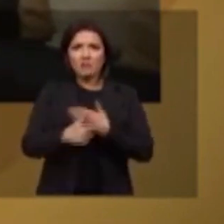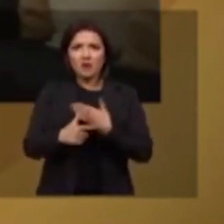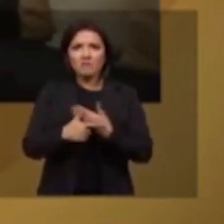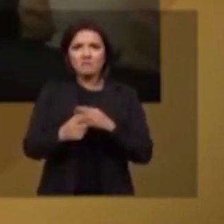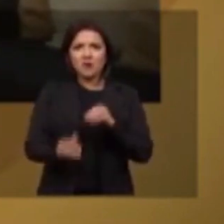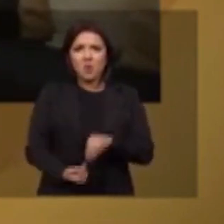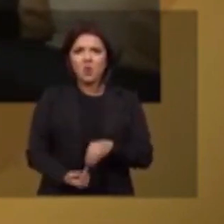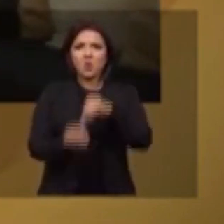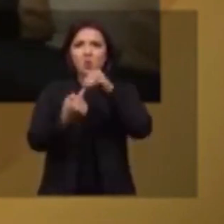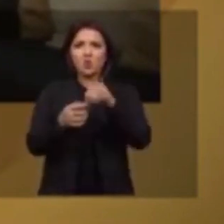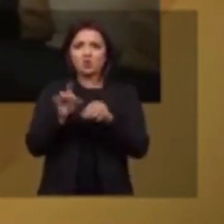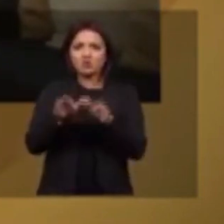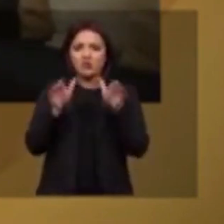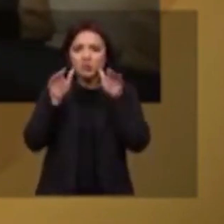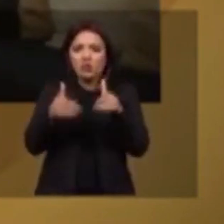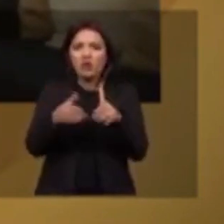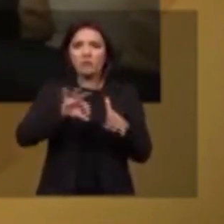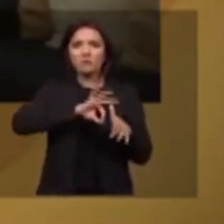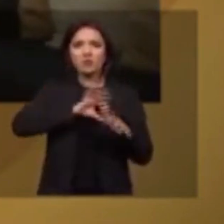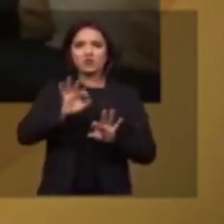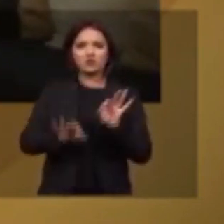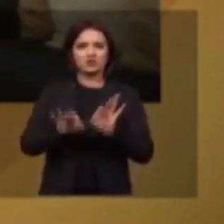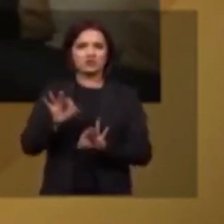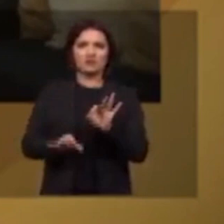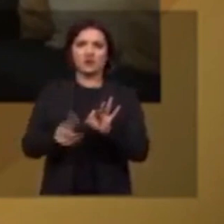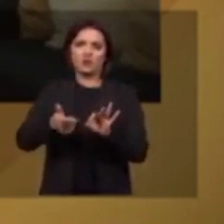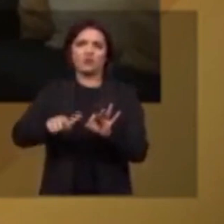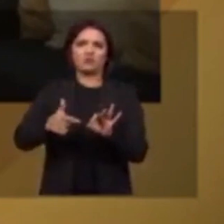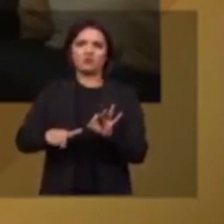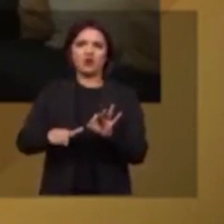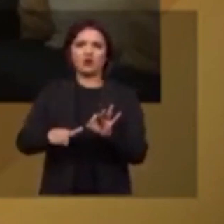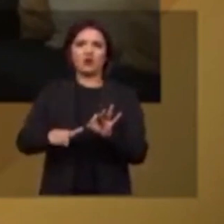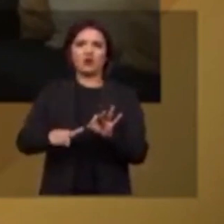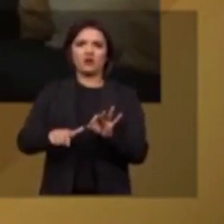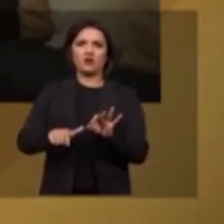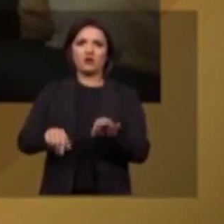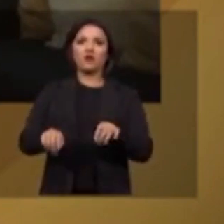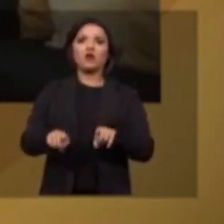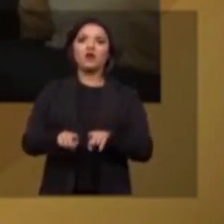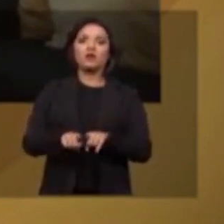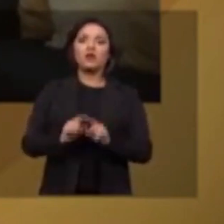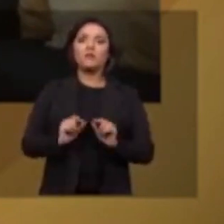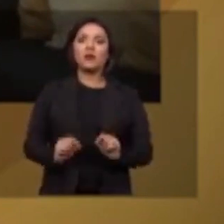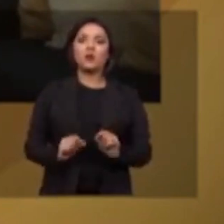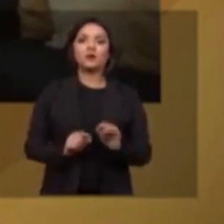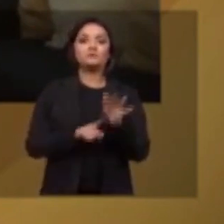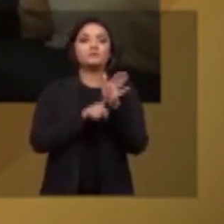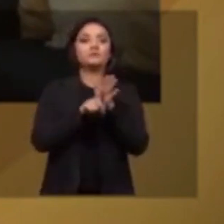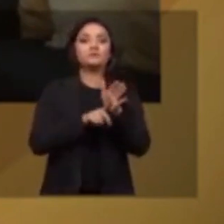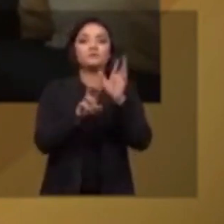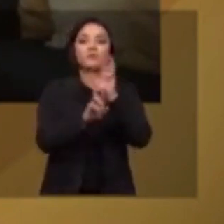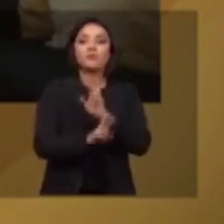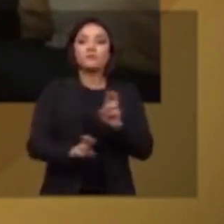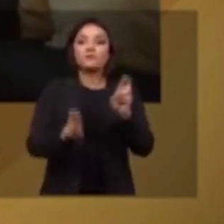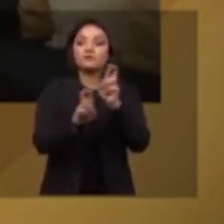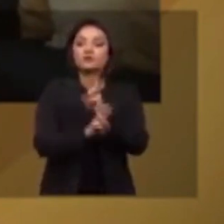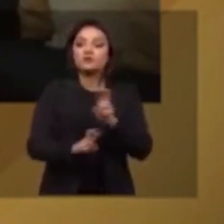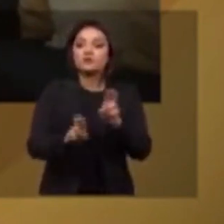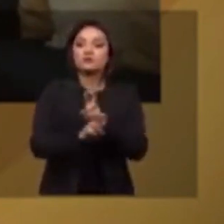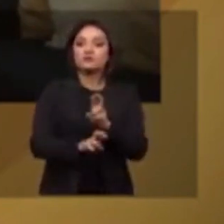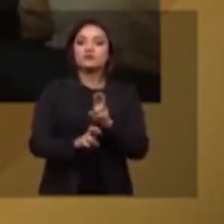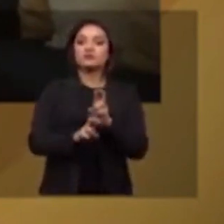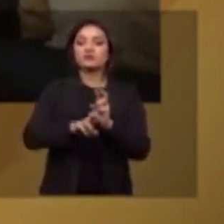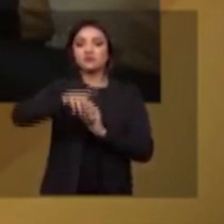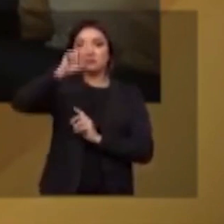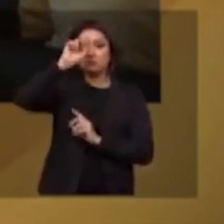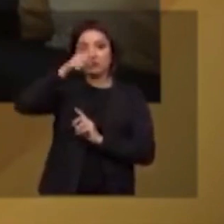por parte das polícias judiciárias, e não há monopólio da investigação, da determinação e